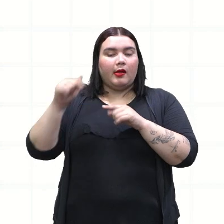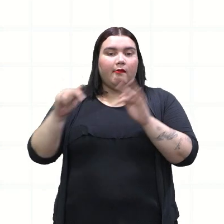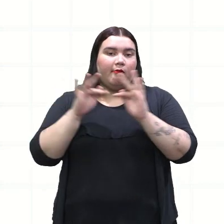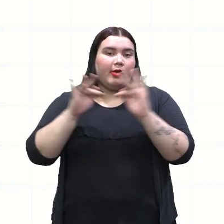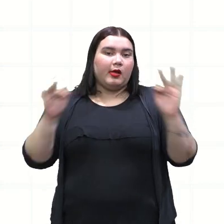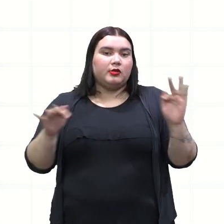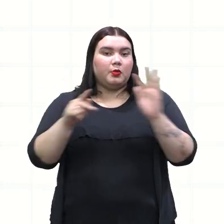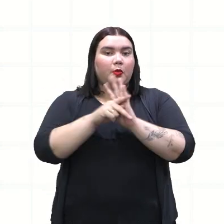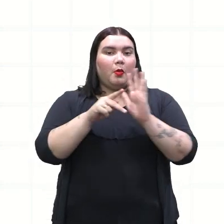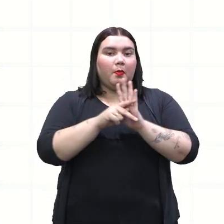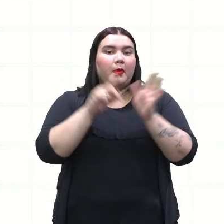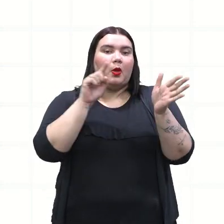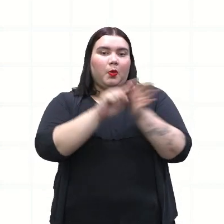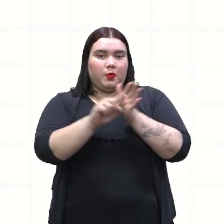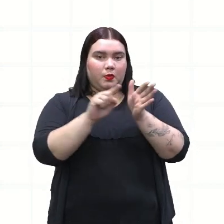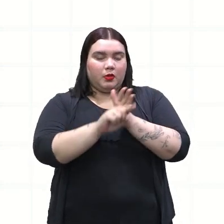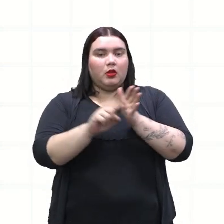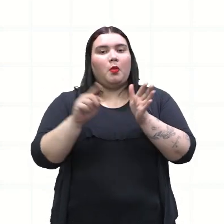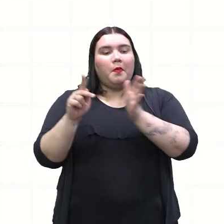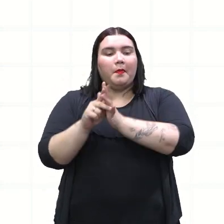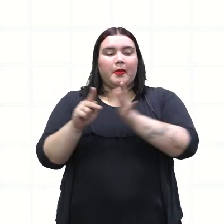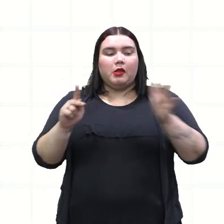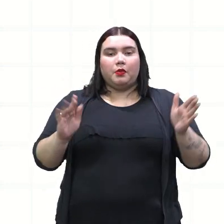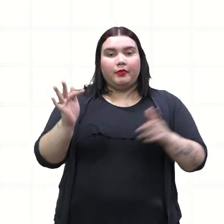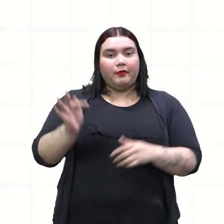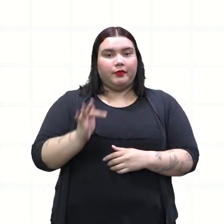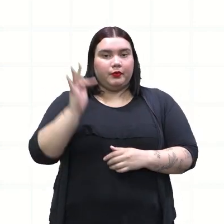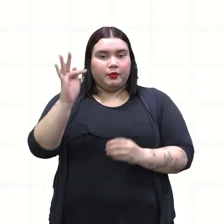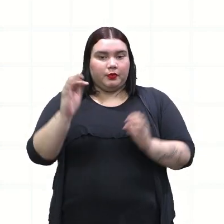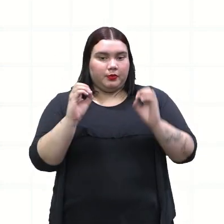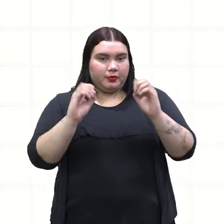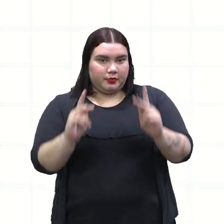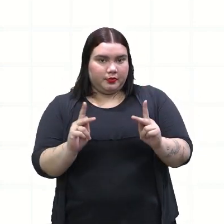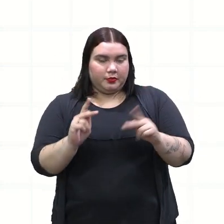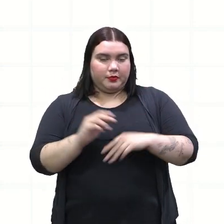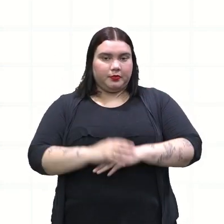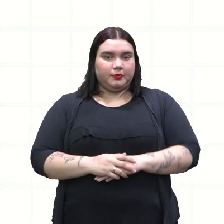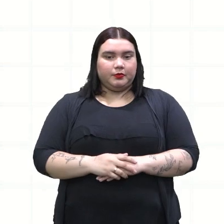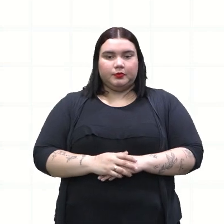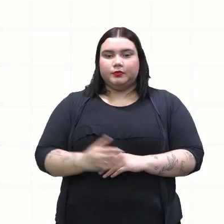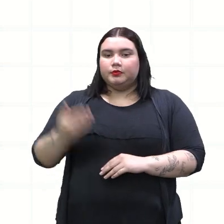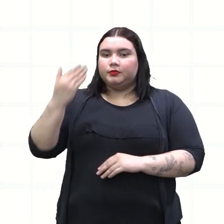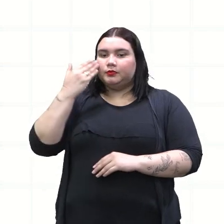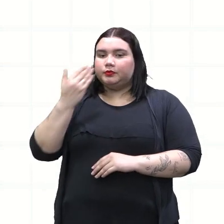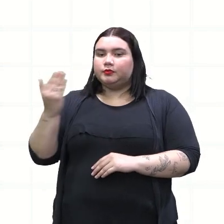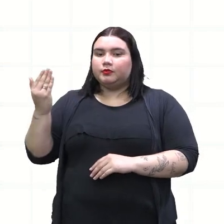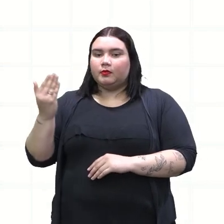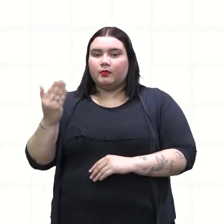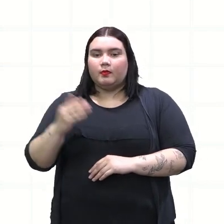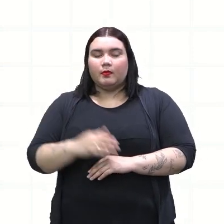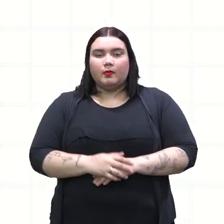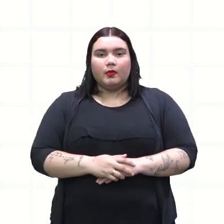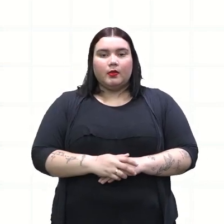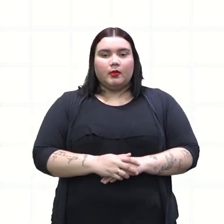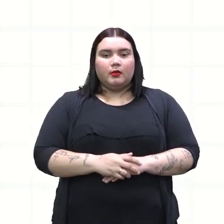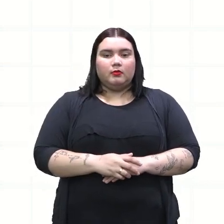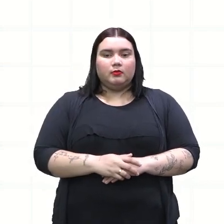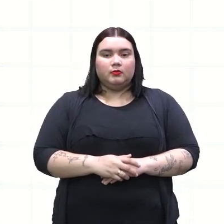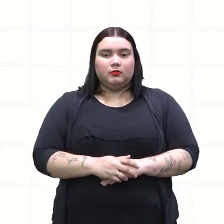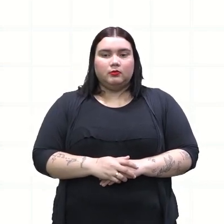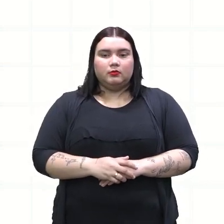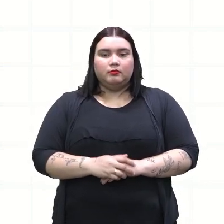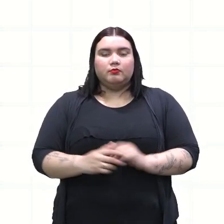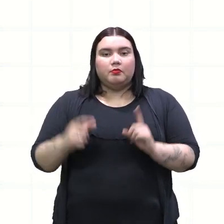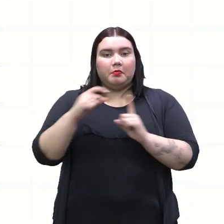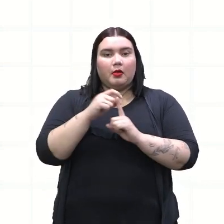forma interrogativa. Certo? Vamos agora para o sujeito. Quem é o sujeito da minha pergunta, people? Quem vai ser? A